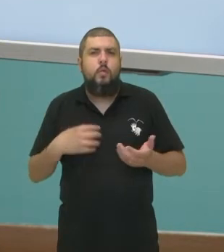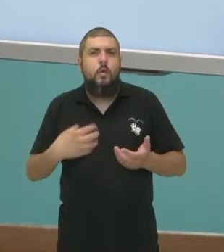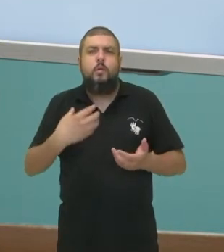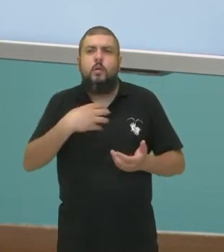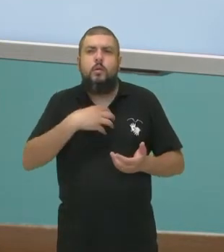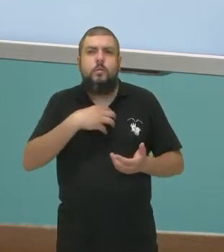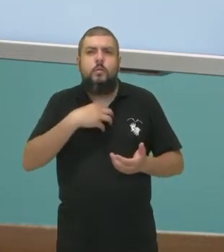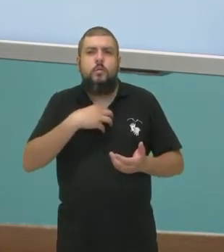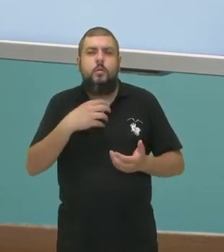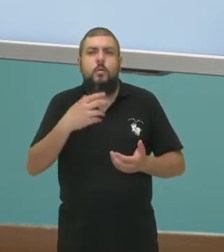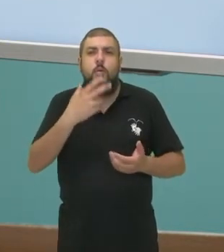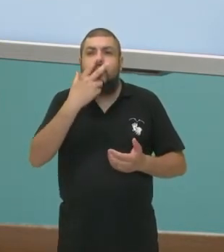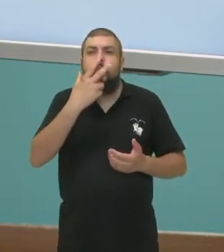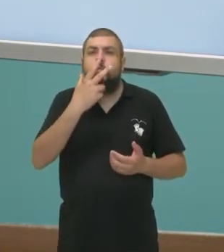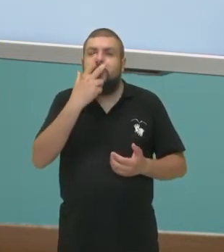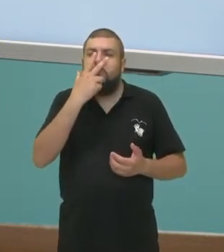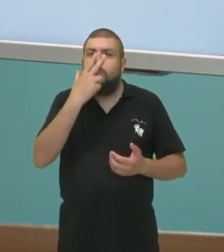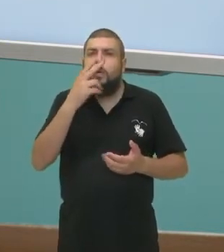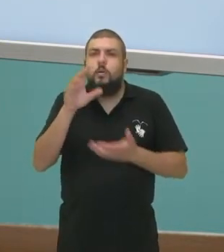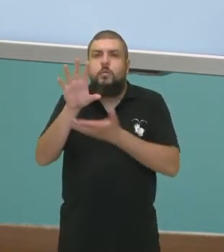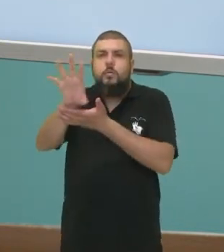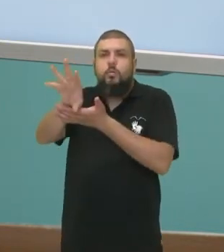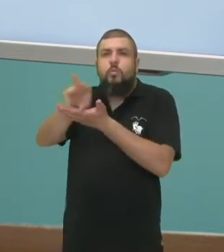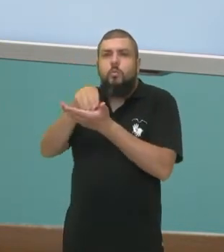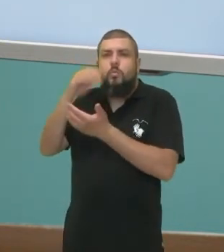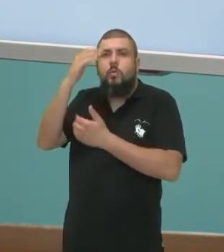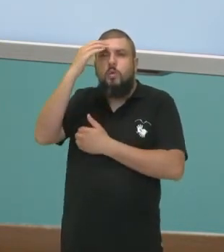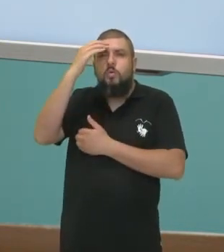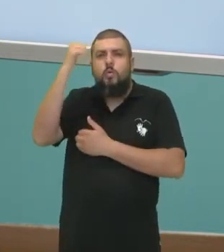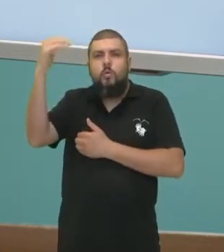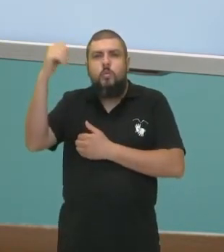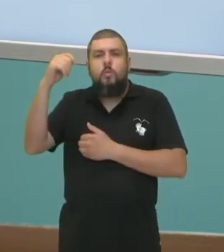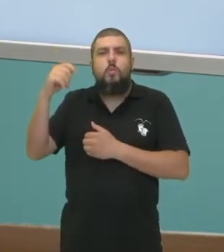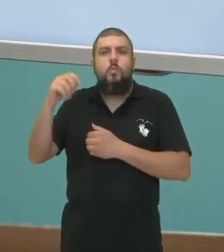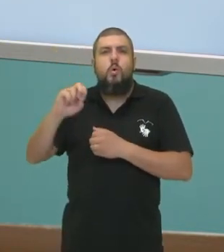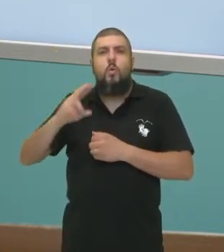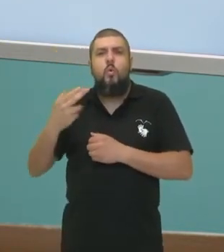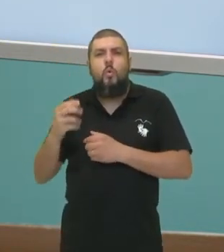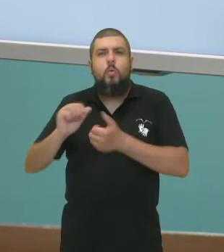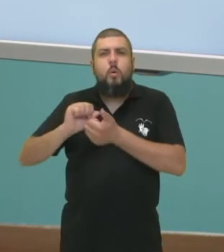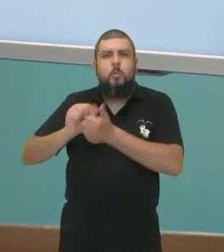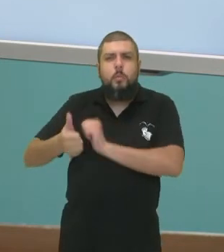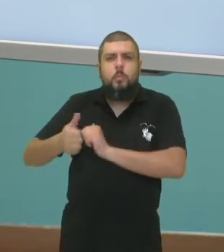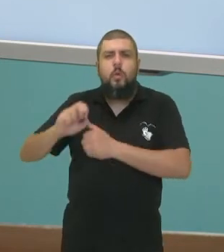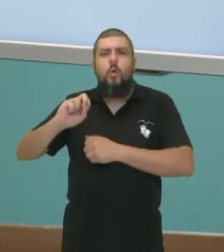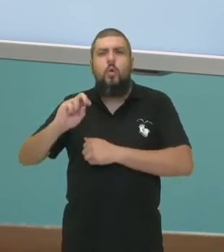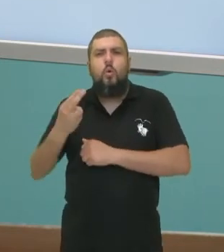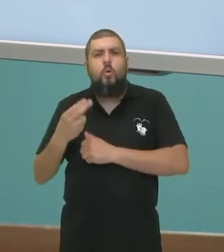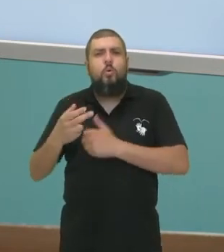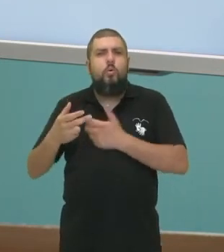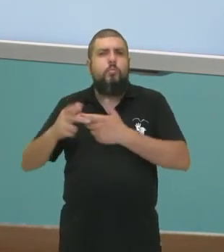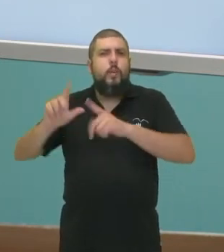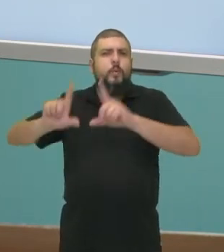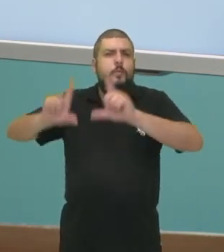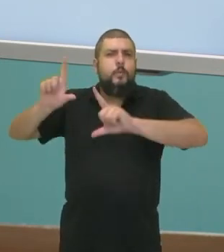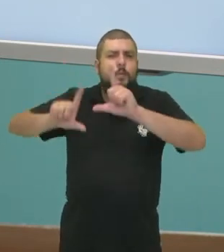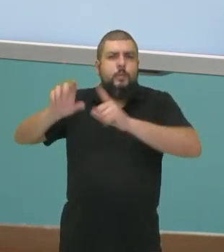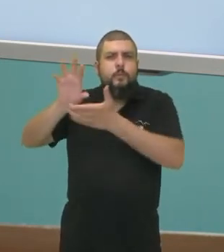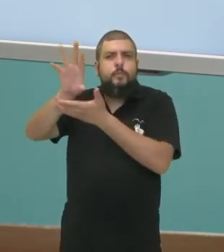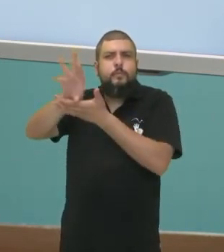por exemplo, os artistas se vestem, os esportistas, os heróis fictícios do cinema ou da televisão, ou